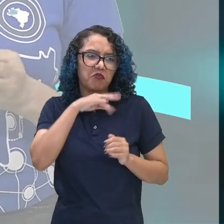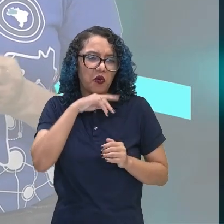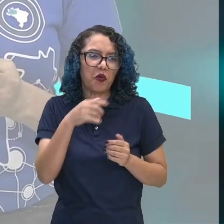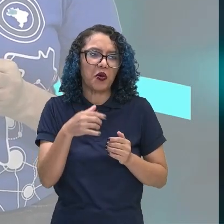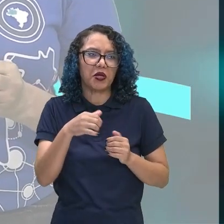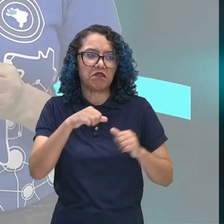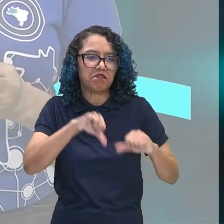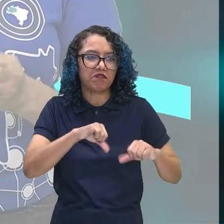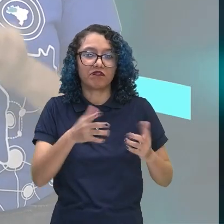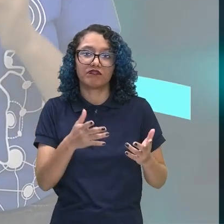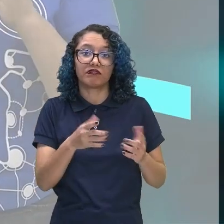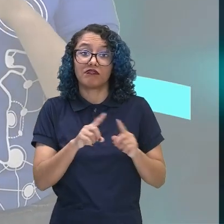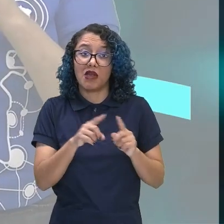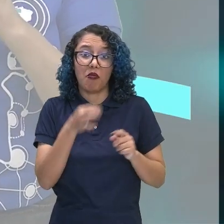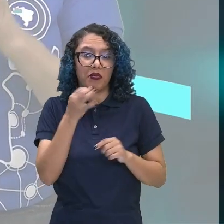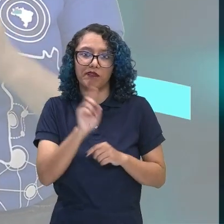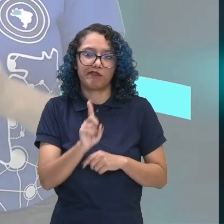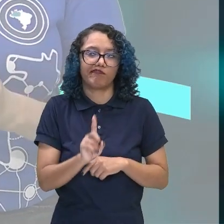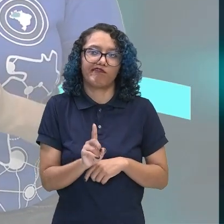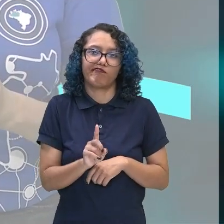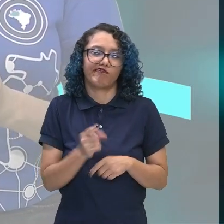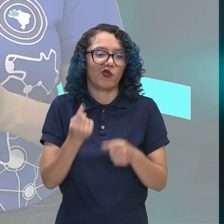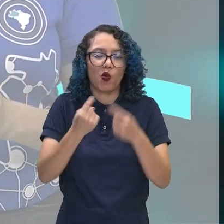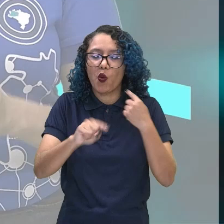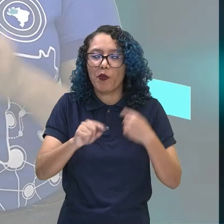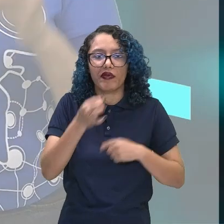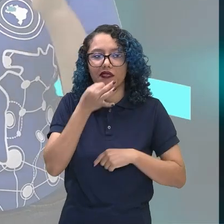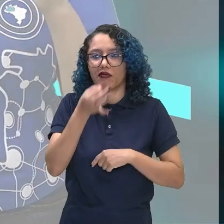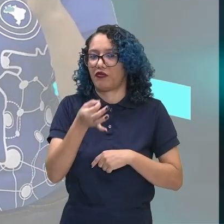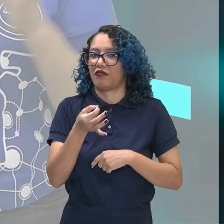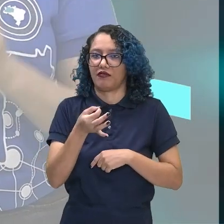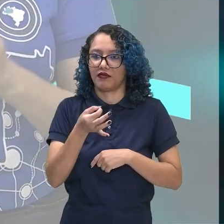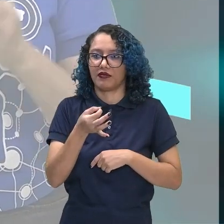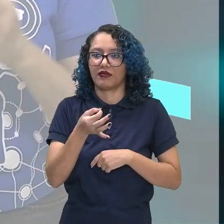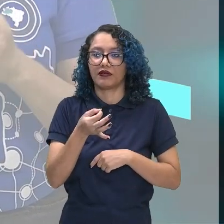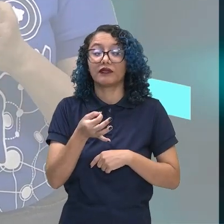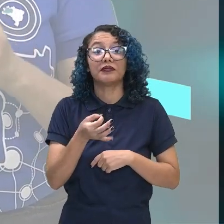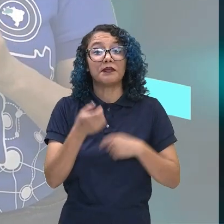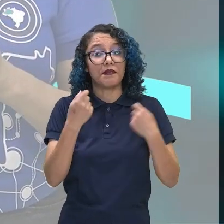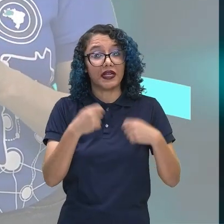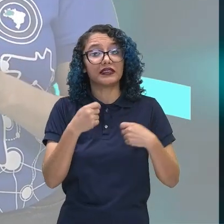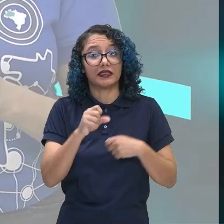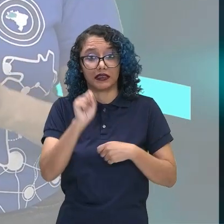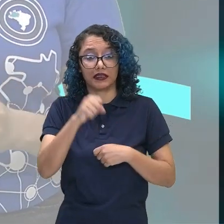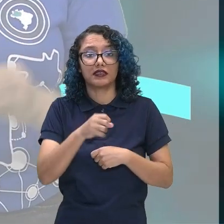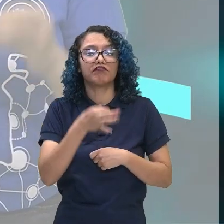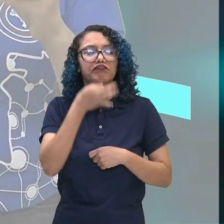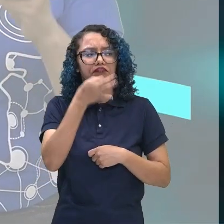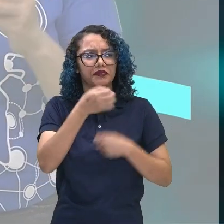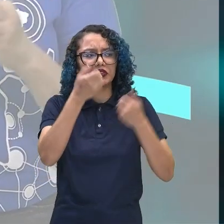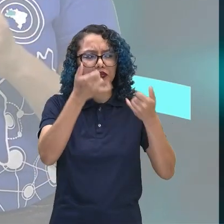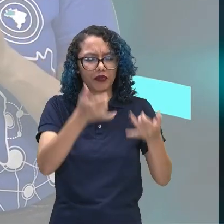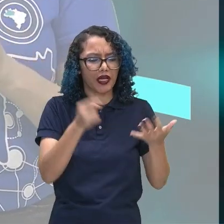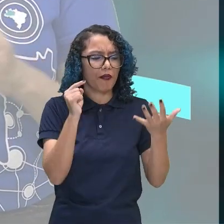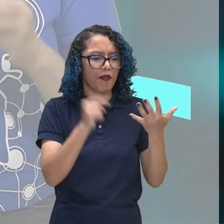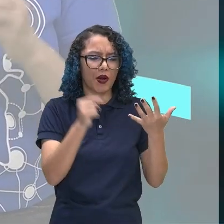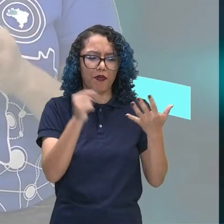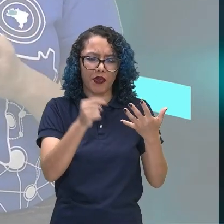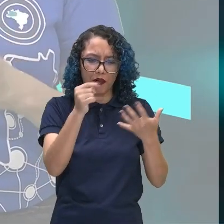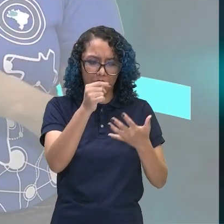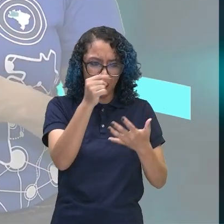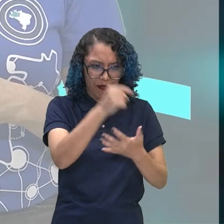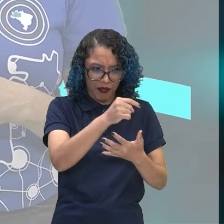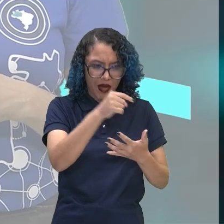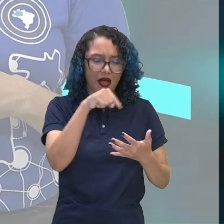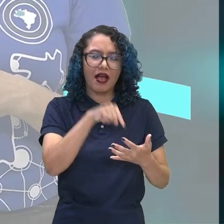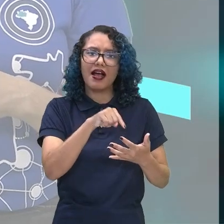dar opinião, né? Você vai dar sua opinião, mas vai trazer também soluções para aquilo